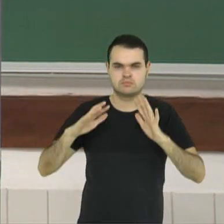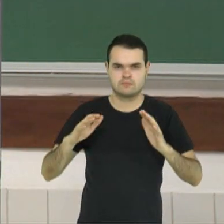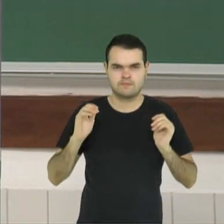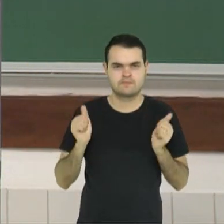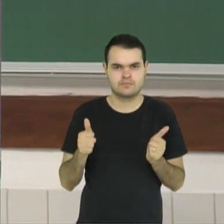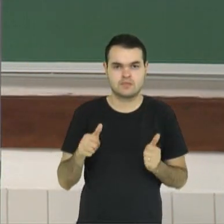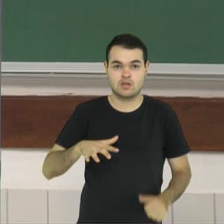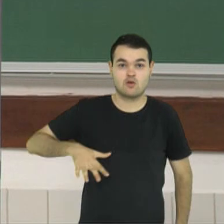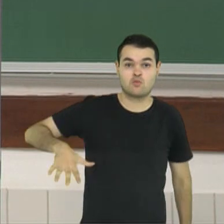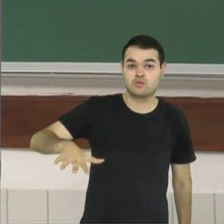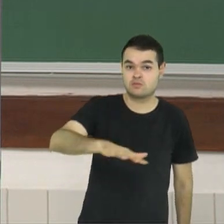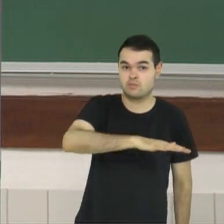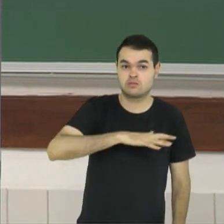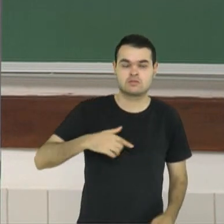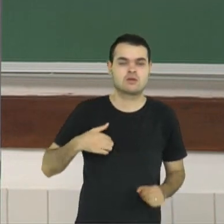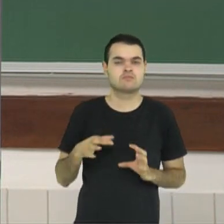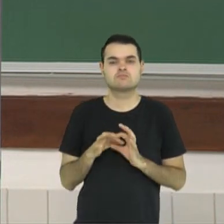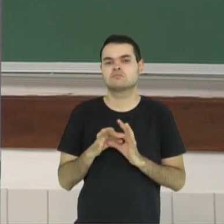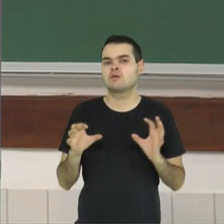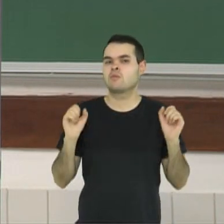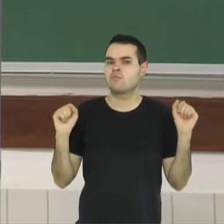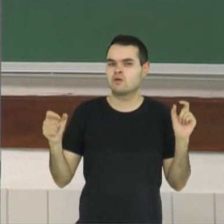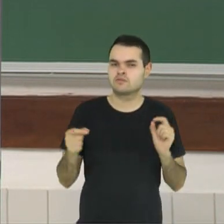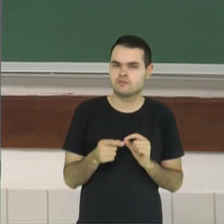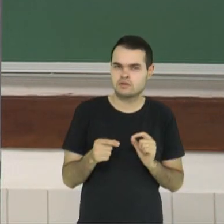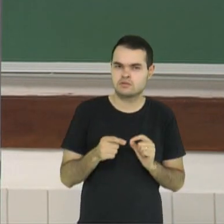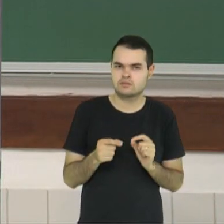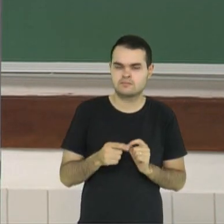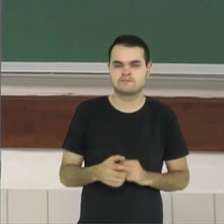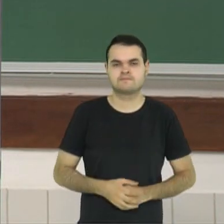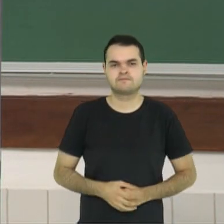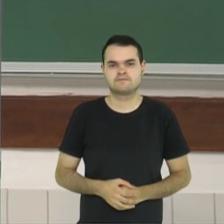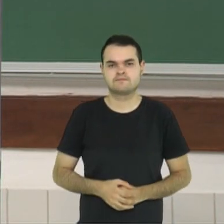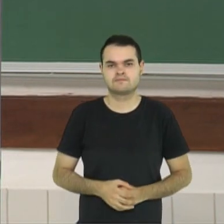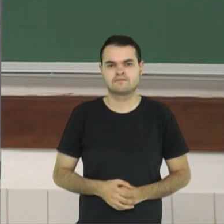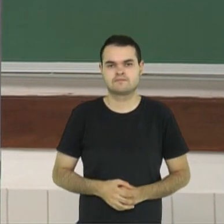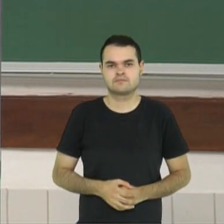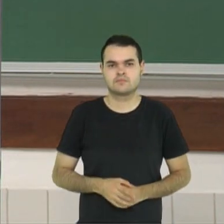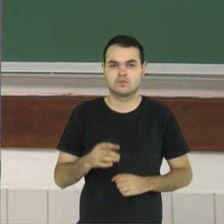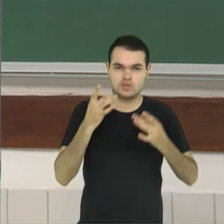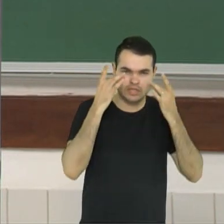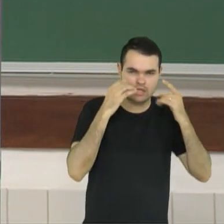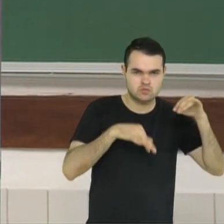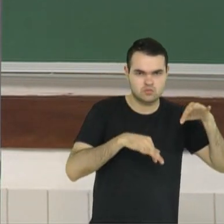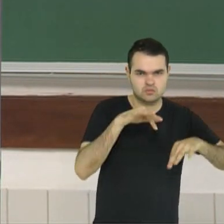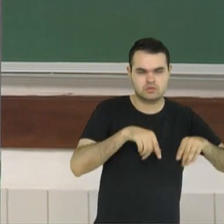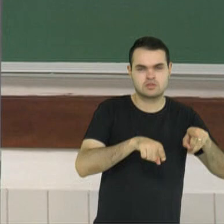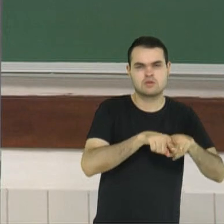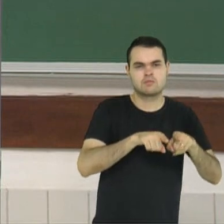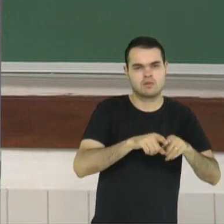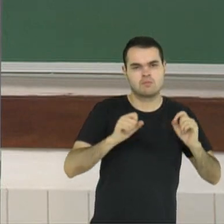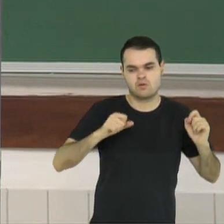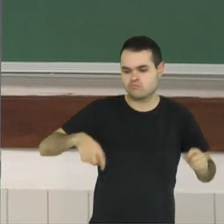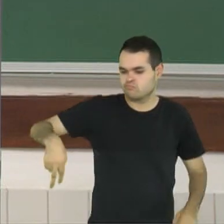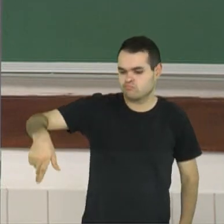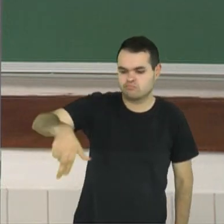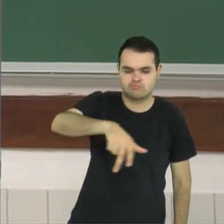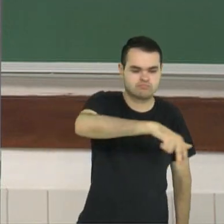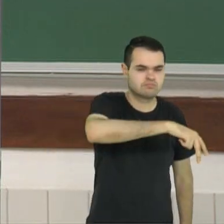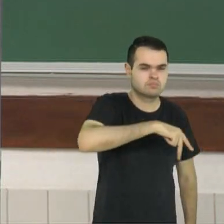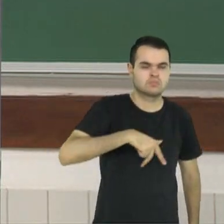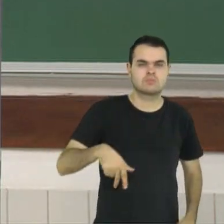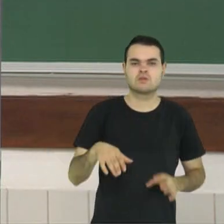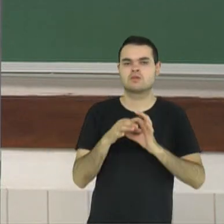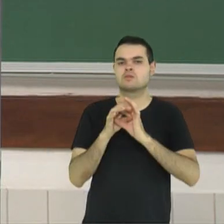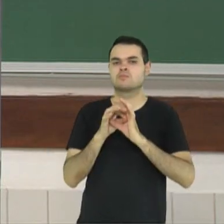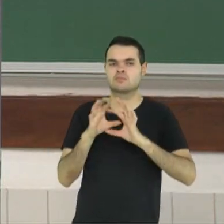espaço maior onde eu posso fazer toda a minha situação de palco, que é utilizada pelo teatro também, que você pode ir em todo canto onde você tem